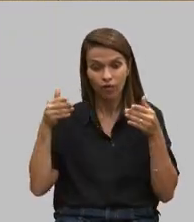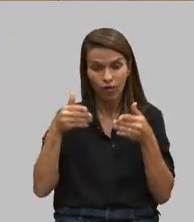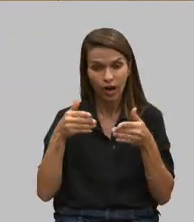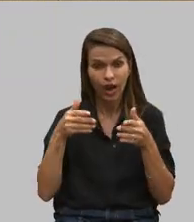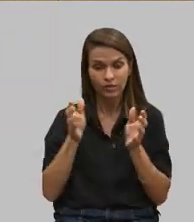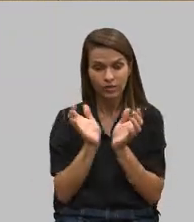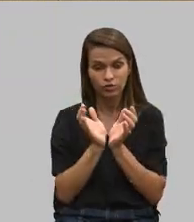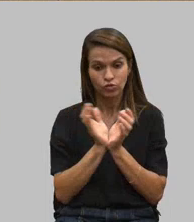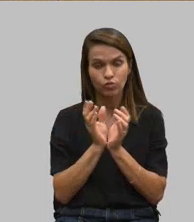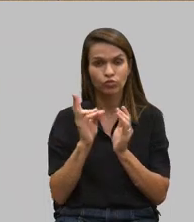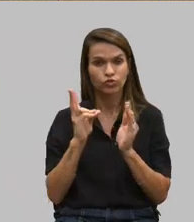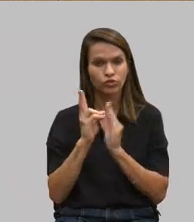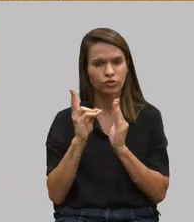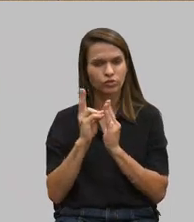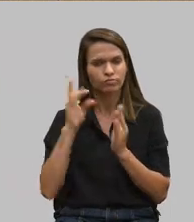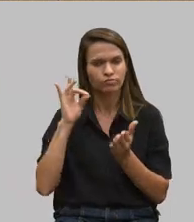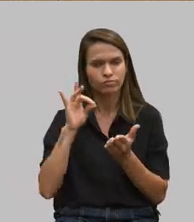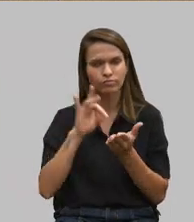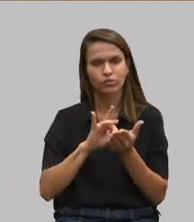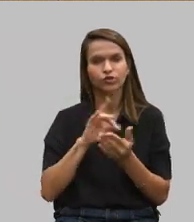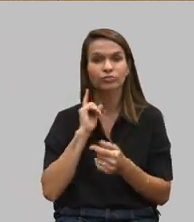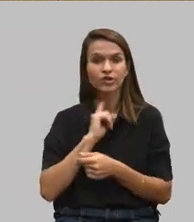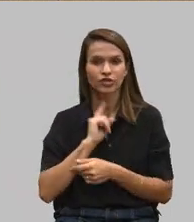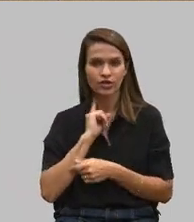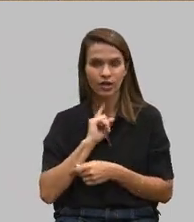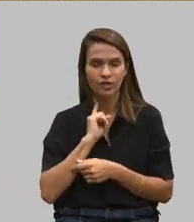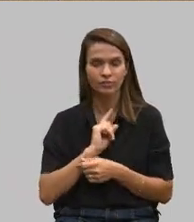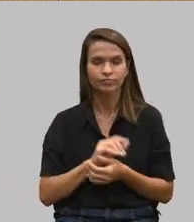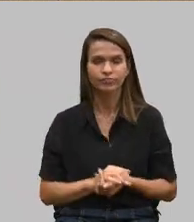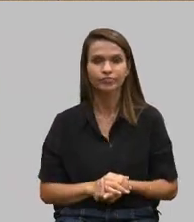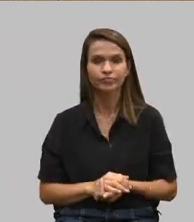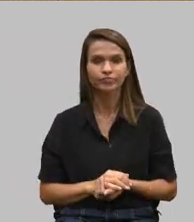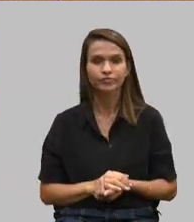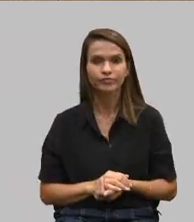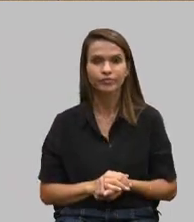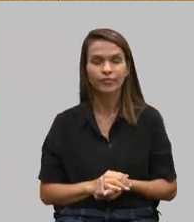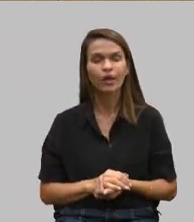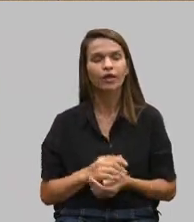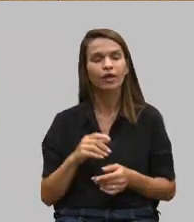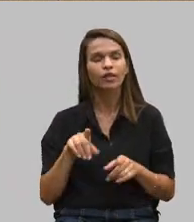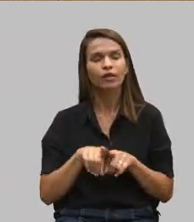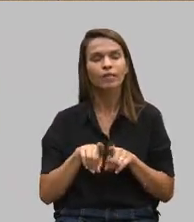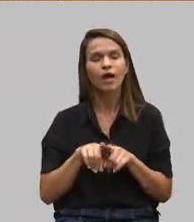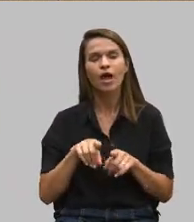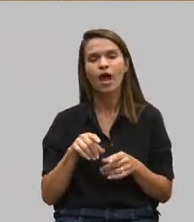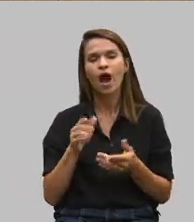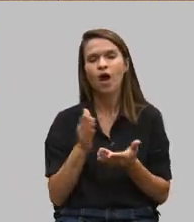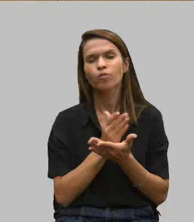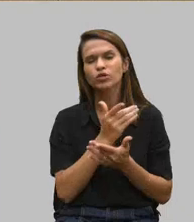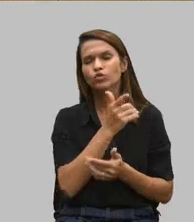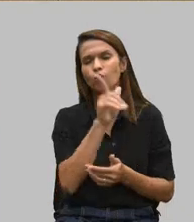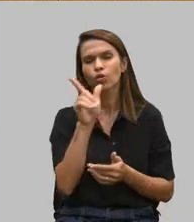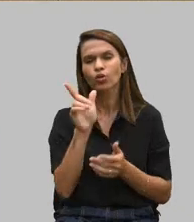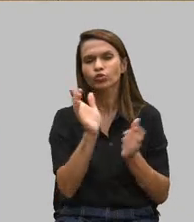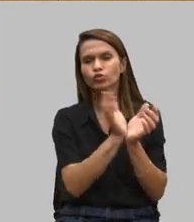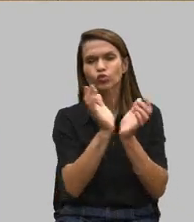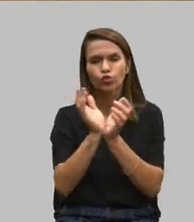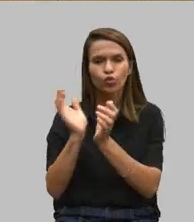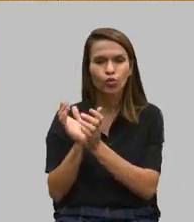Gerais quero também dizer que algumas outras populações como